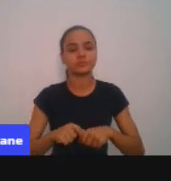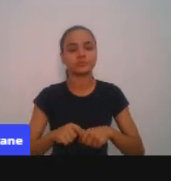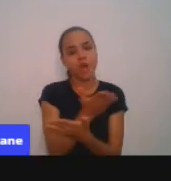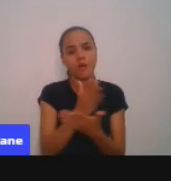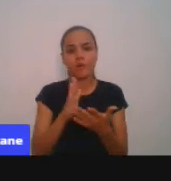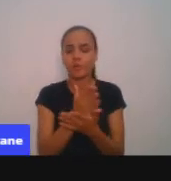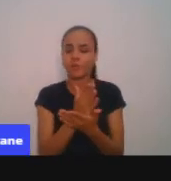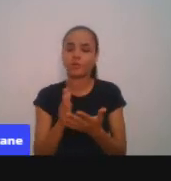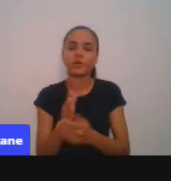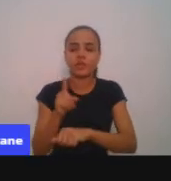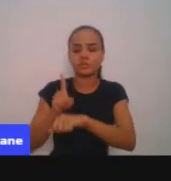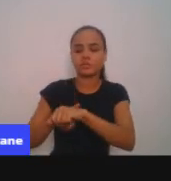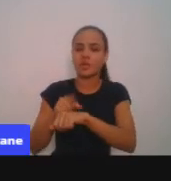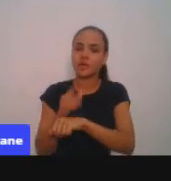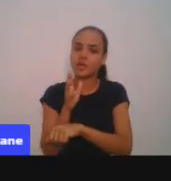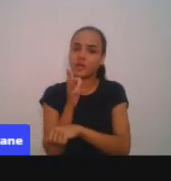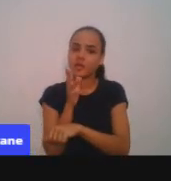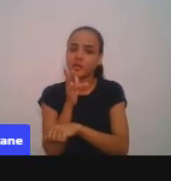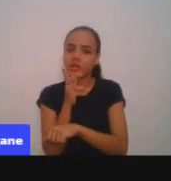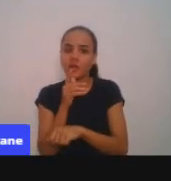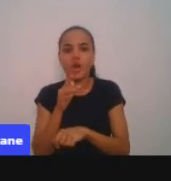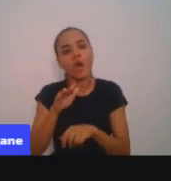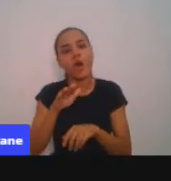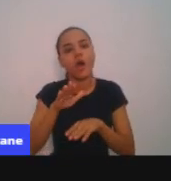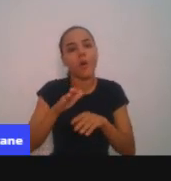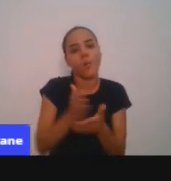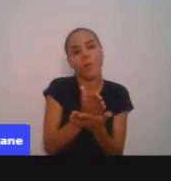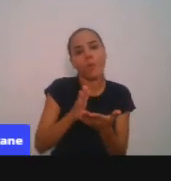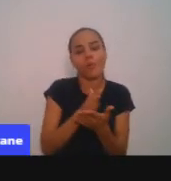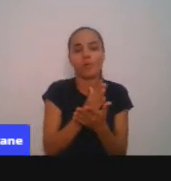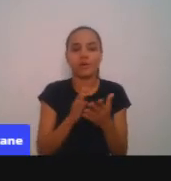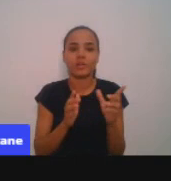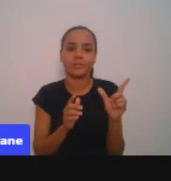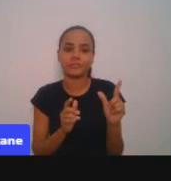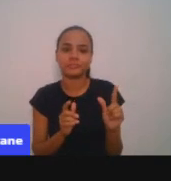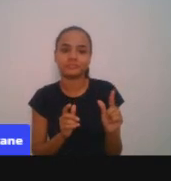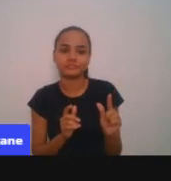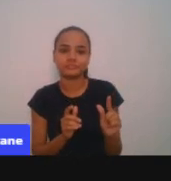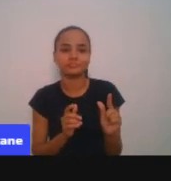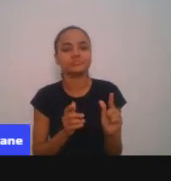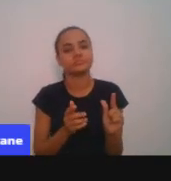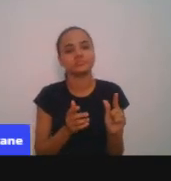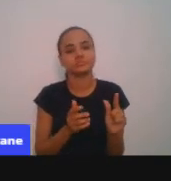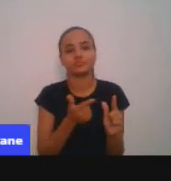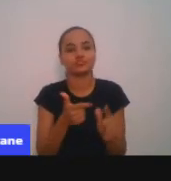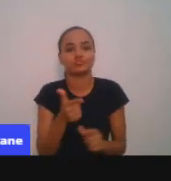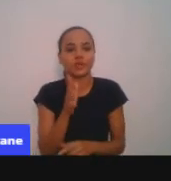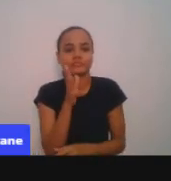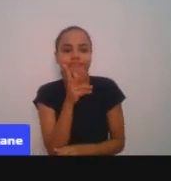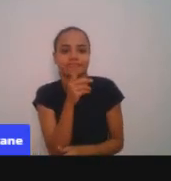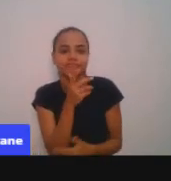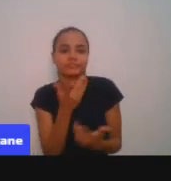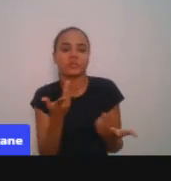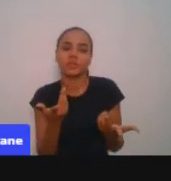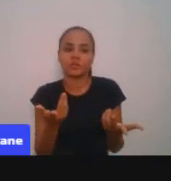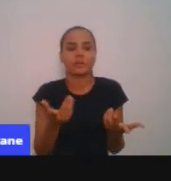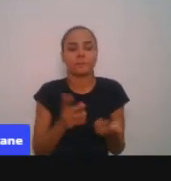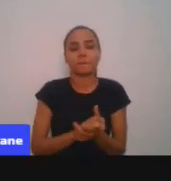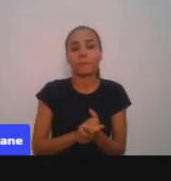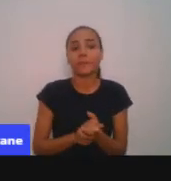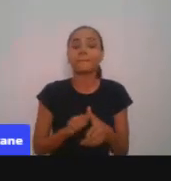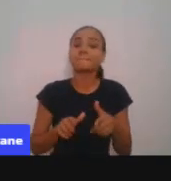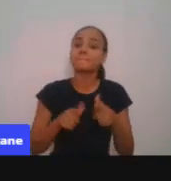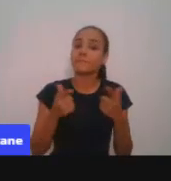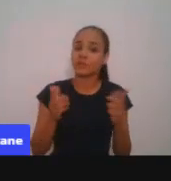menos, mas o mais importante é que a gente quer chegar às crianças. Então, vamos lá. Ó. Eu fiz aqui nós